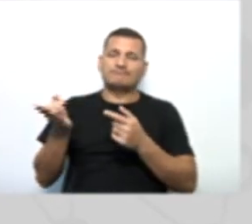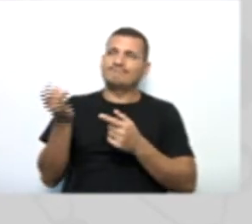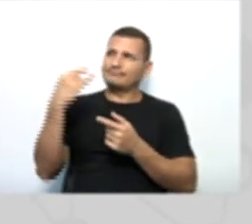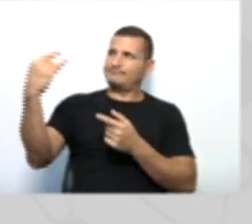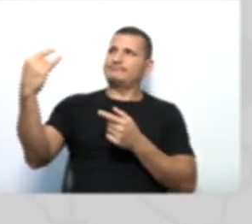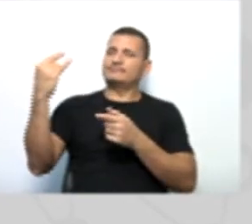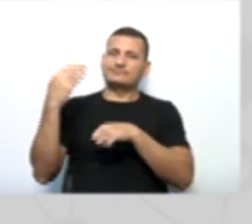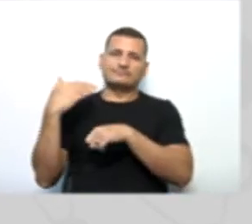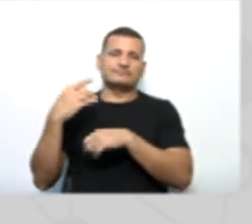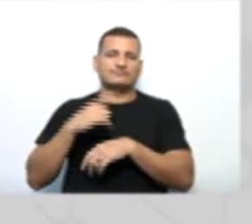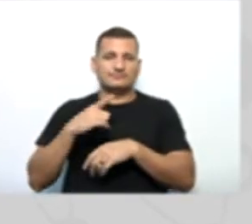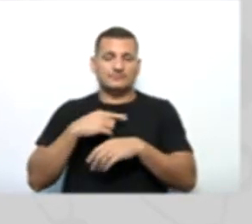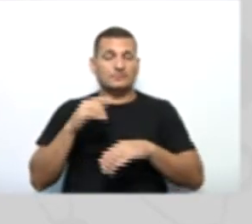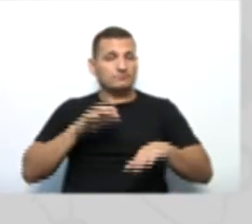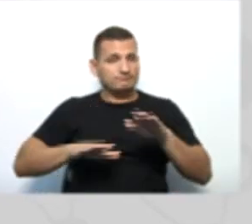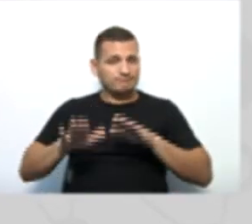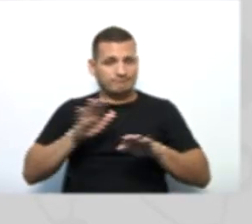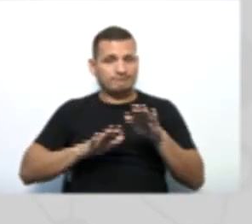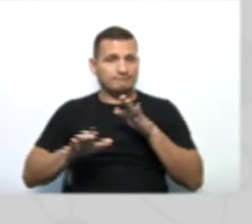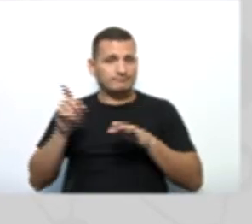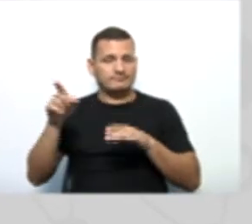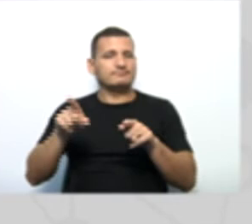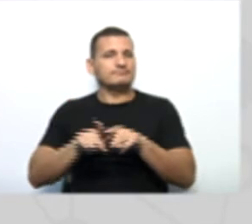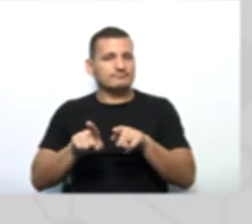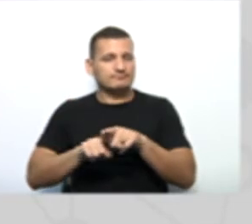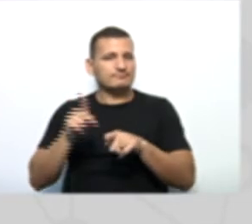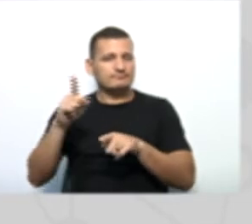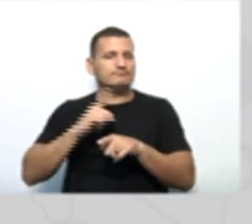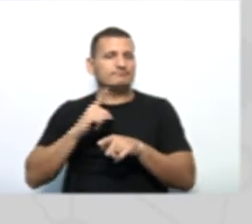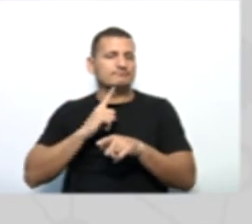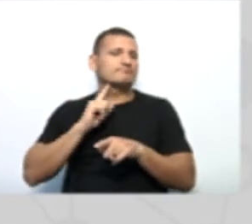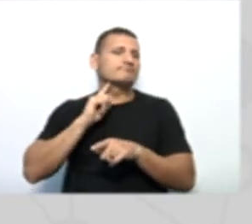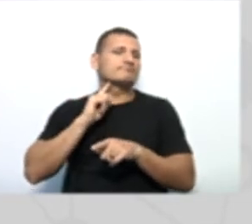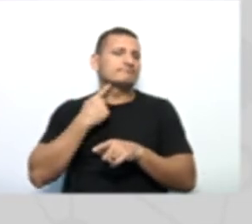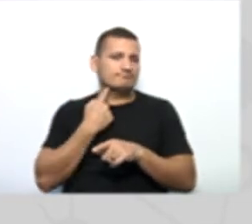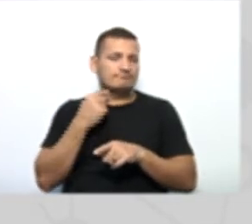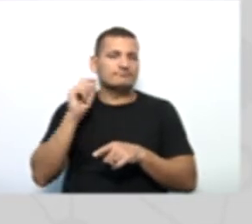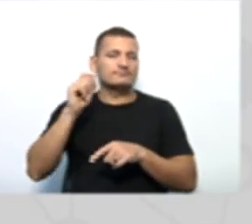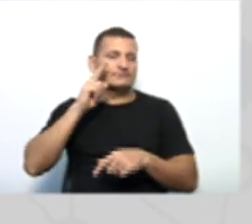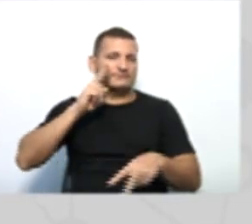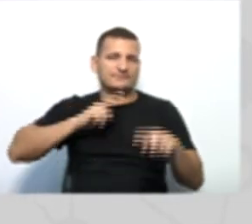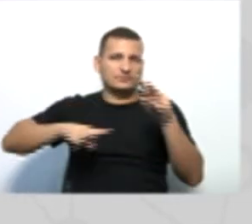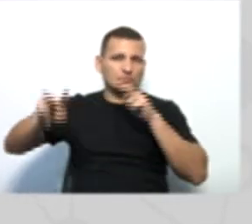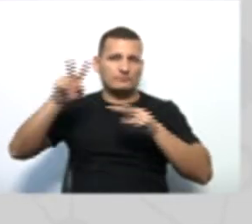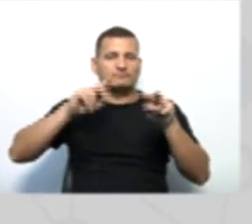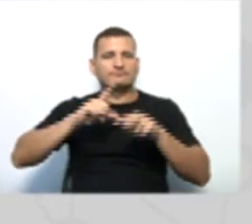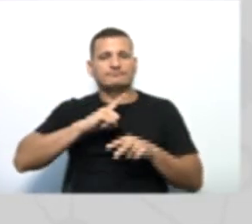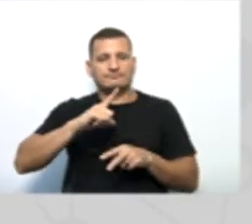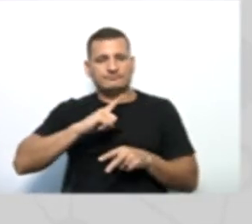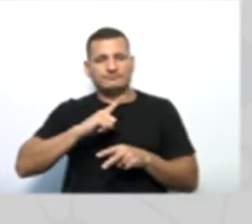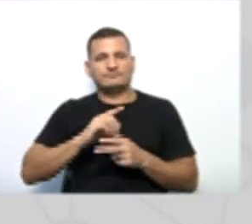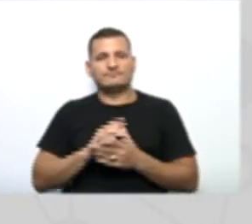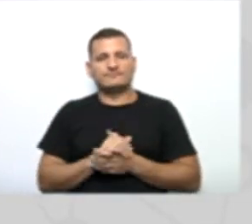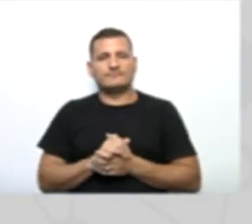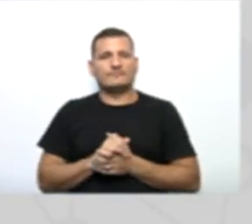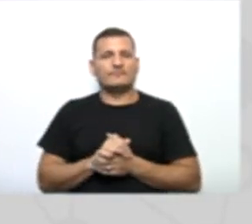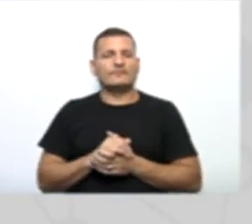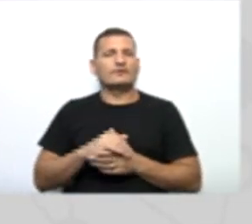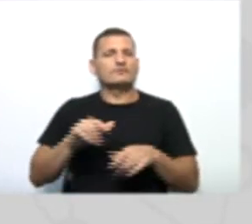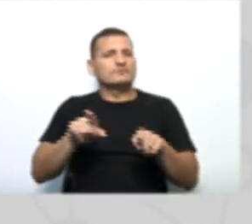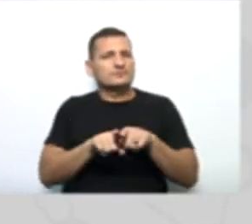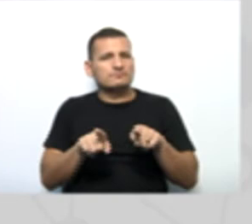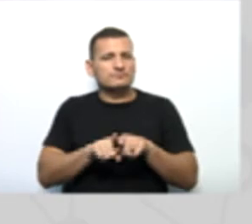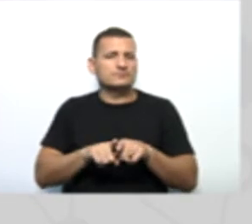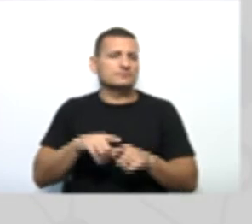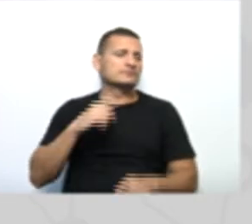a atenção. Muito cuidado com isso, hein? Isso também polui, são poluições visuais, tá certo? Poluição